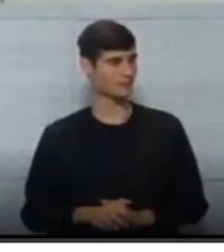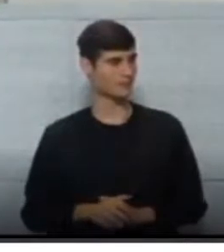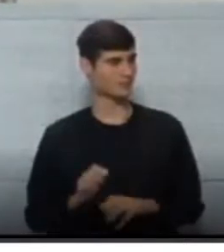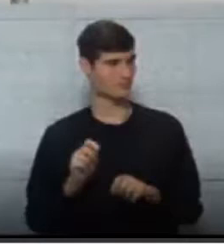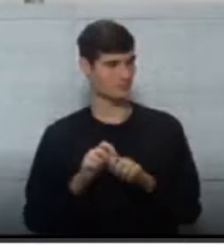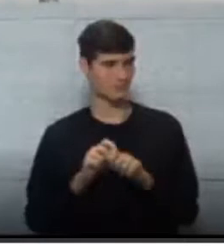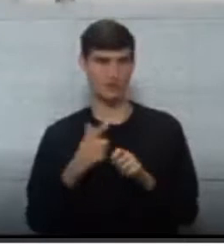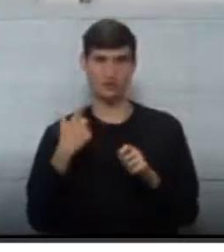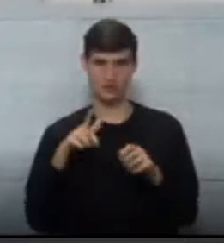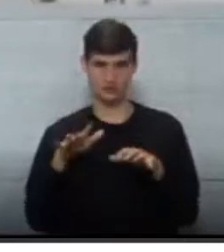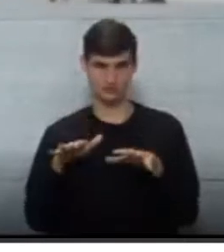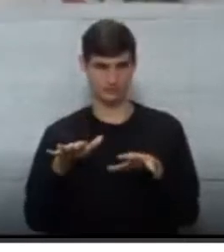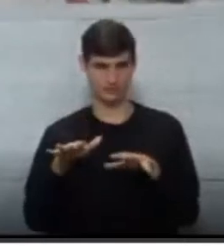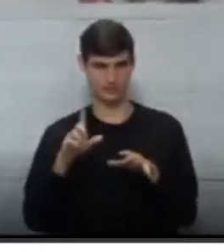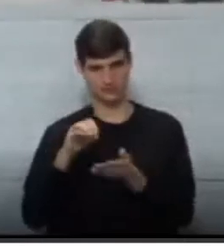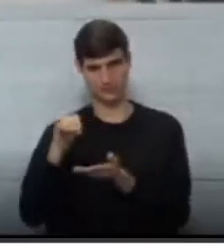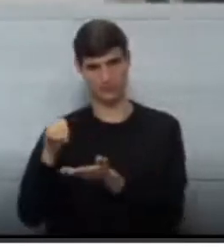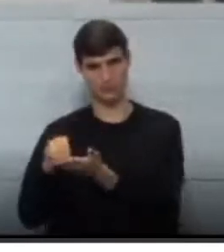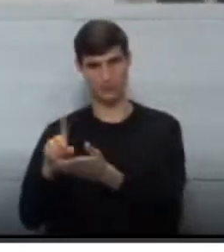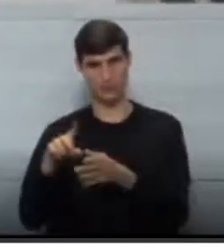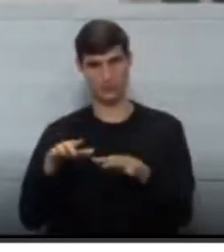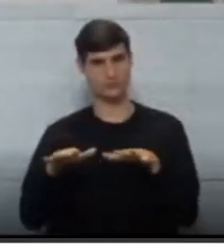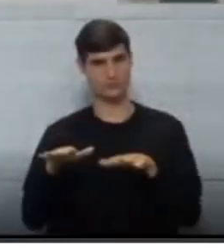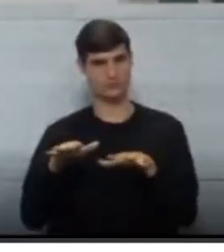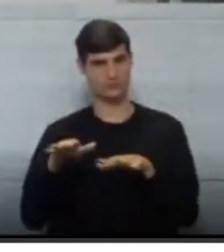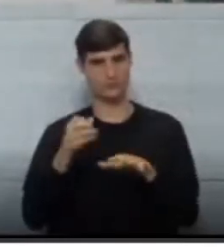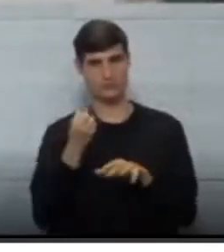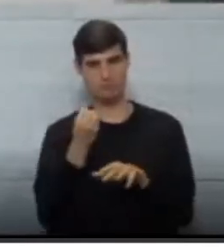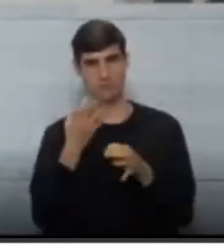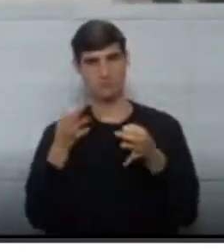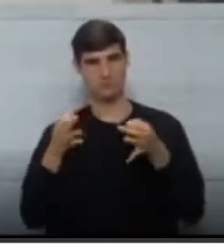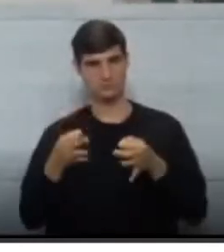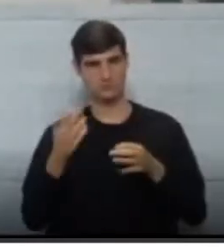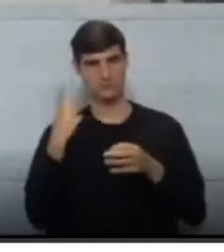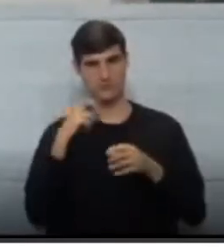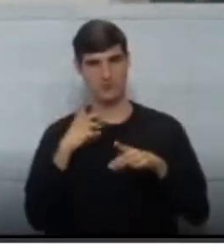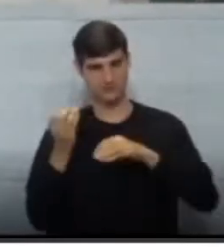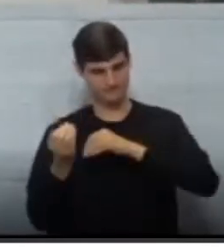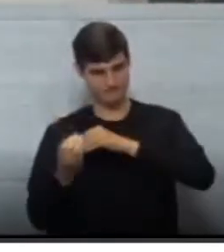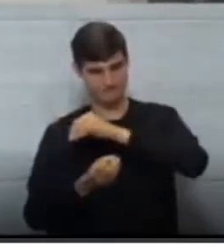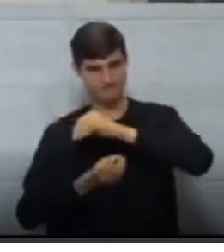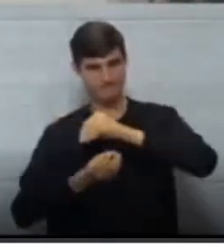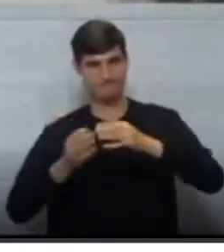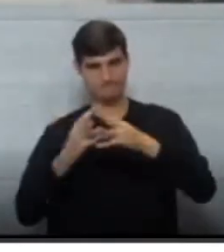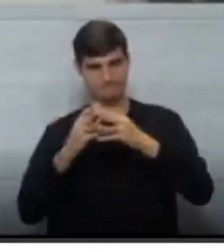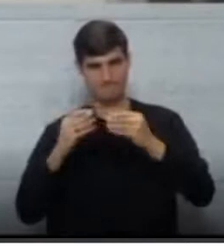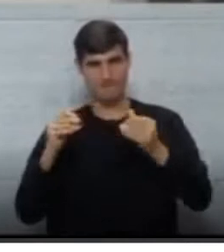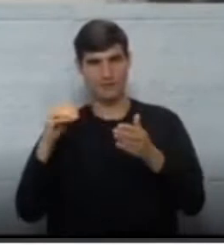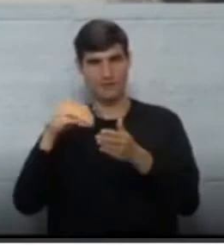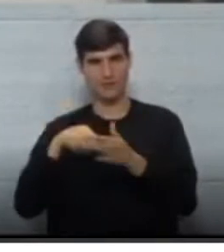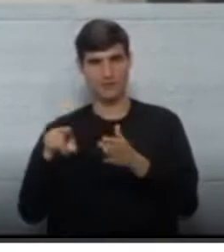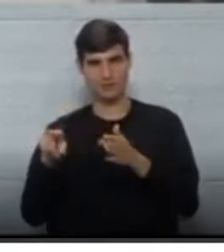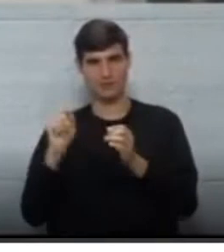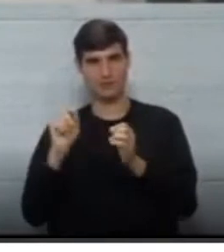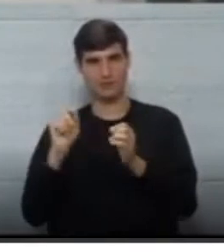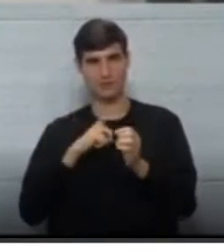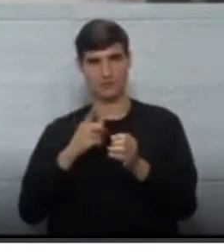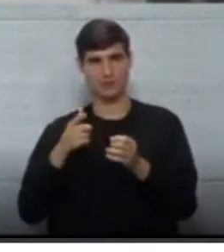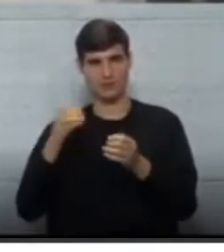Faço novamente a agitação no vórtex. É importante fazer essa agitação bem feita para garantir a homogeneidade da amostra,